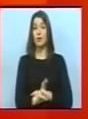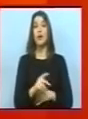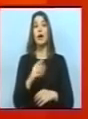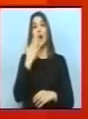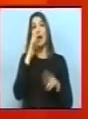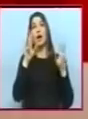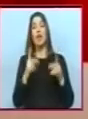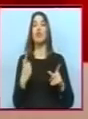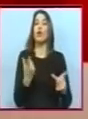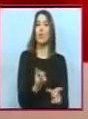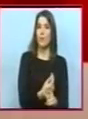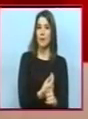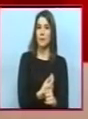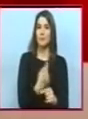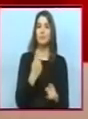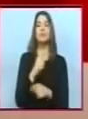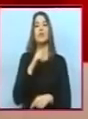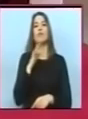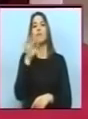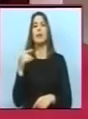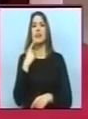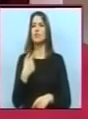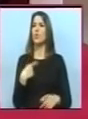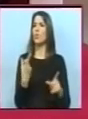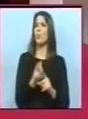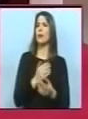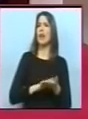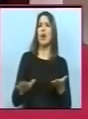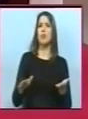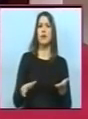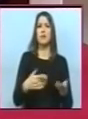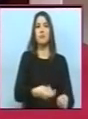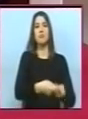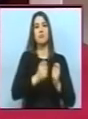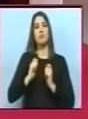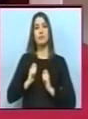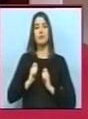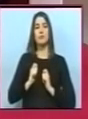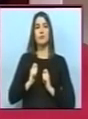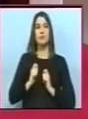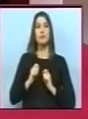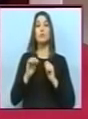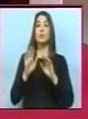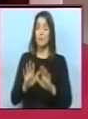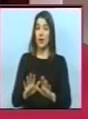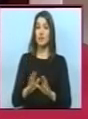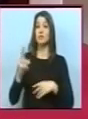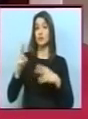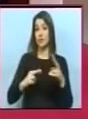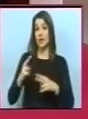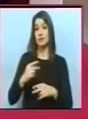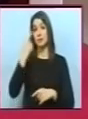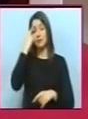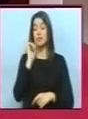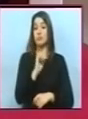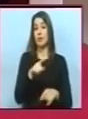aquisição. Porque os herdeiros muitas vezes dizem, mas eu não adquiri nada, veio por herança. Mas, no fundo, em termos fiscais, funciona como uma aquisição,